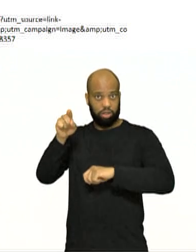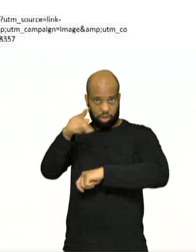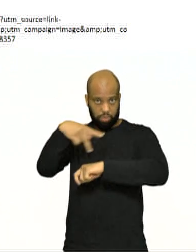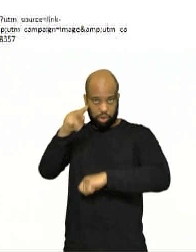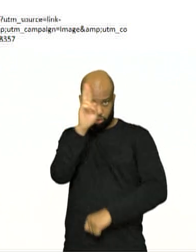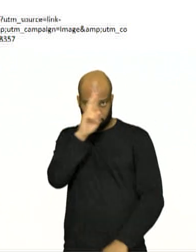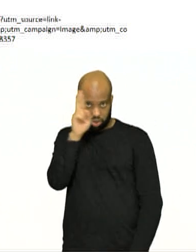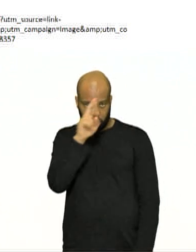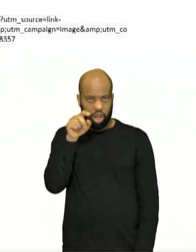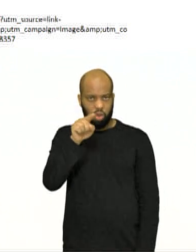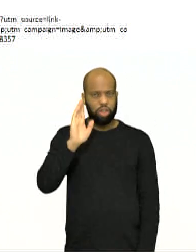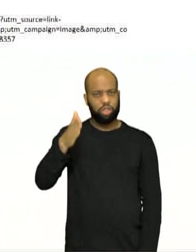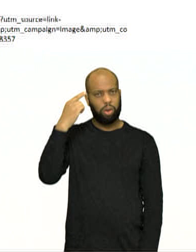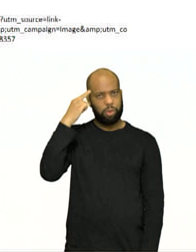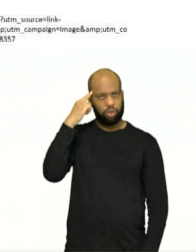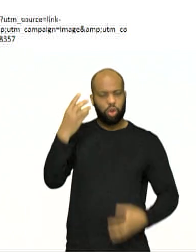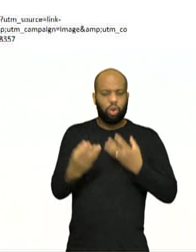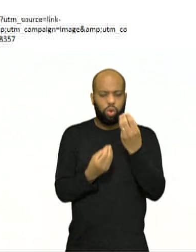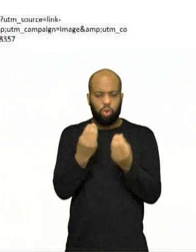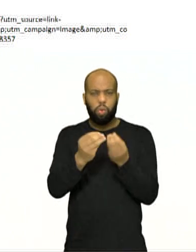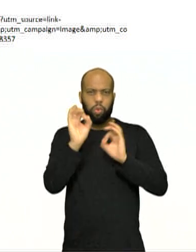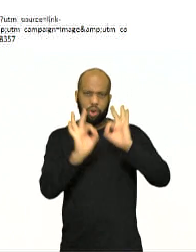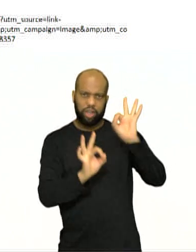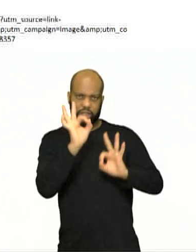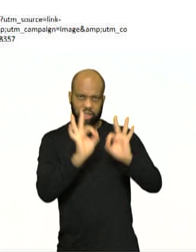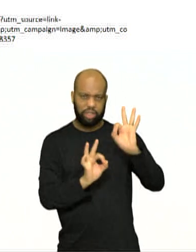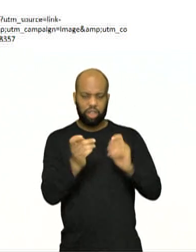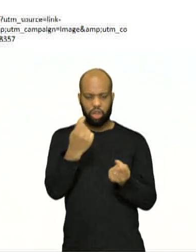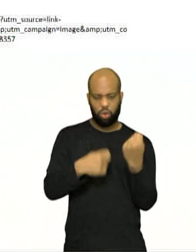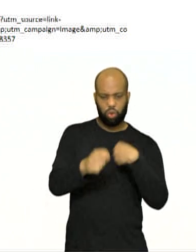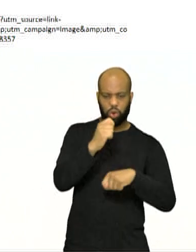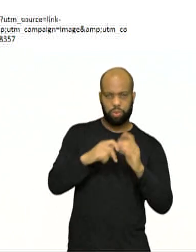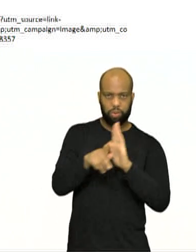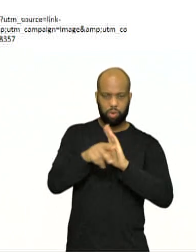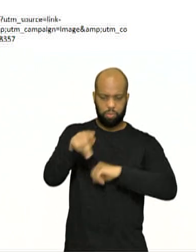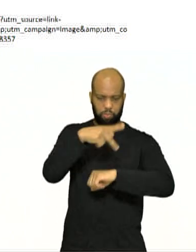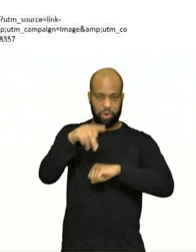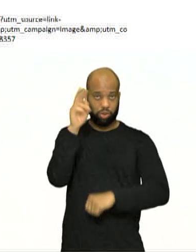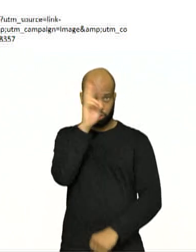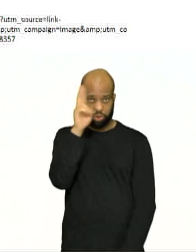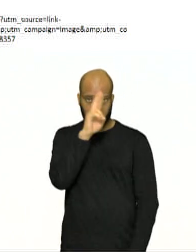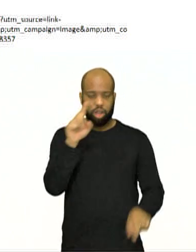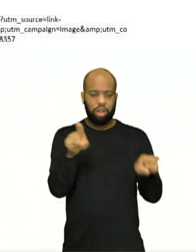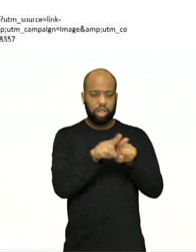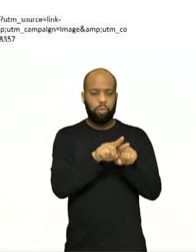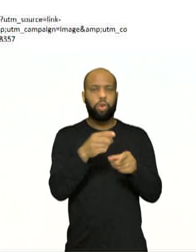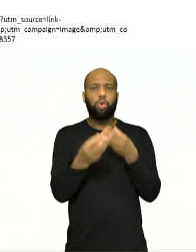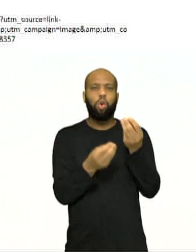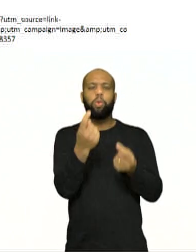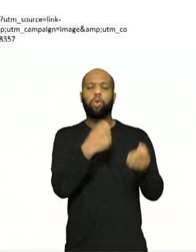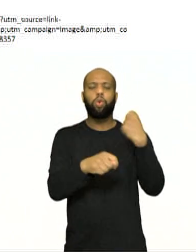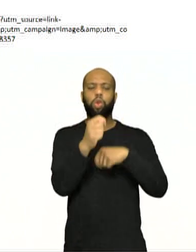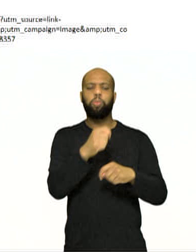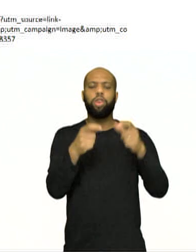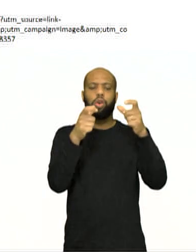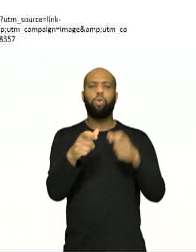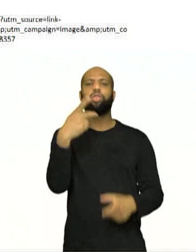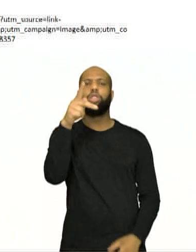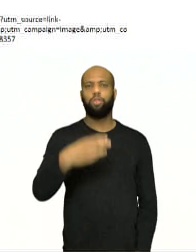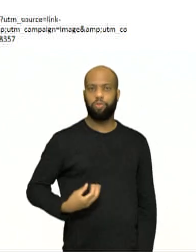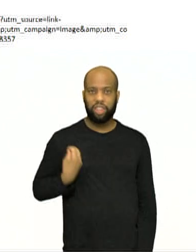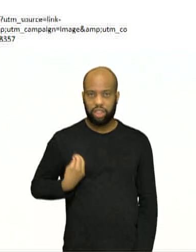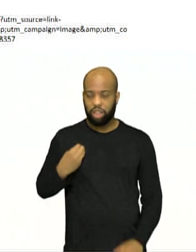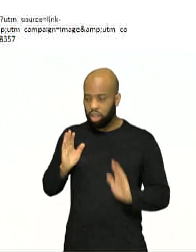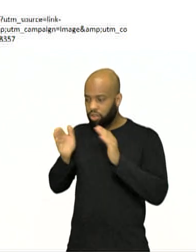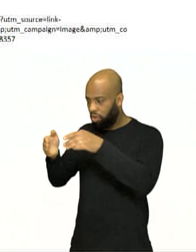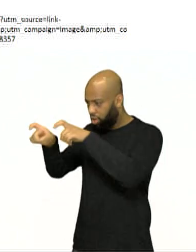Já pensaram como se organiza o quadro econômico russo e como é a economia do lugar onde você mora? Mais voltada para a